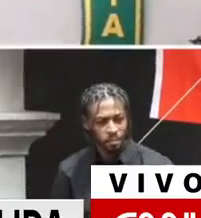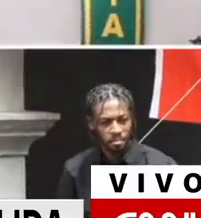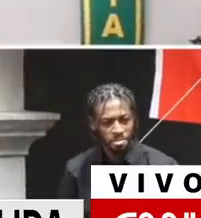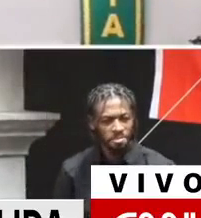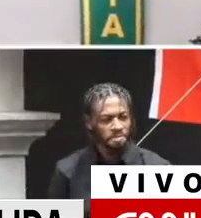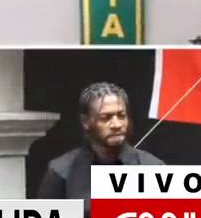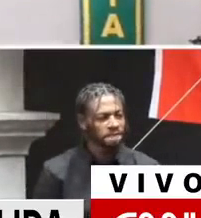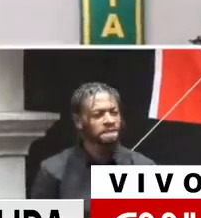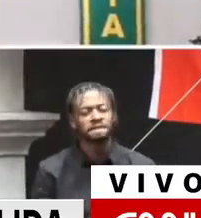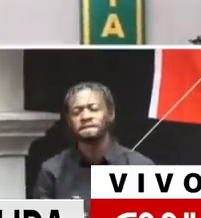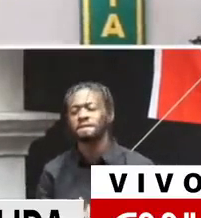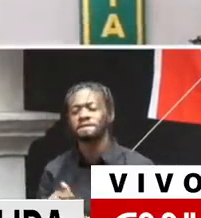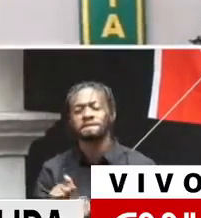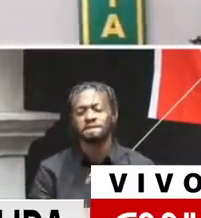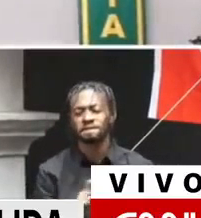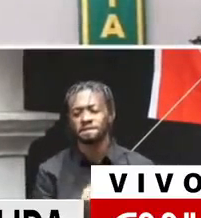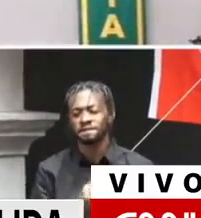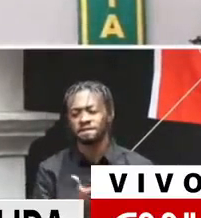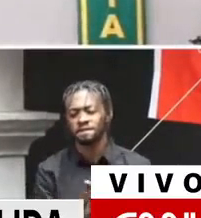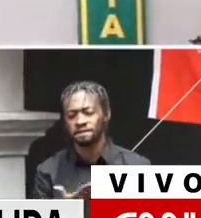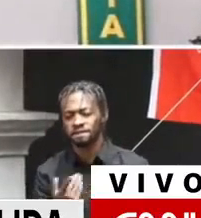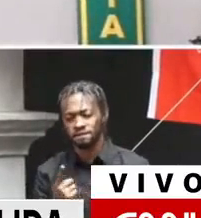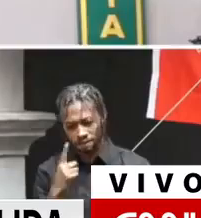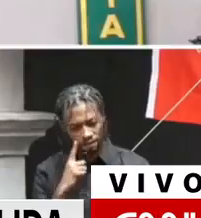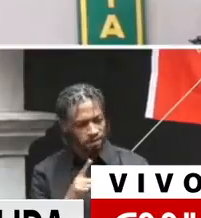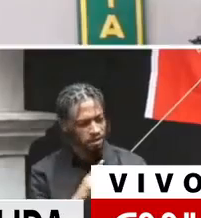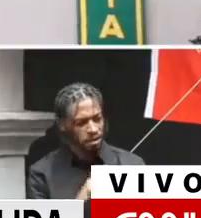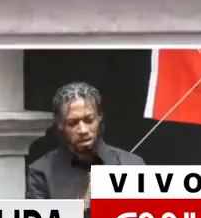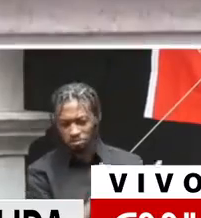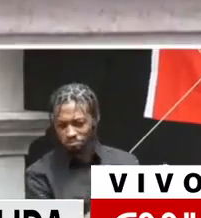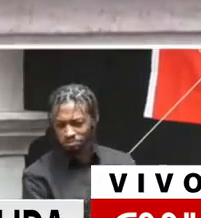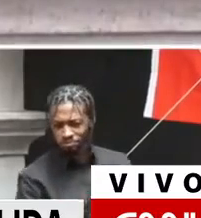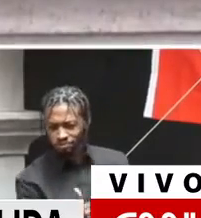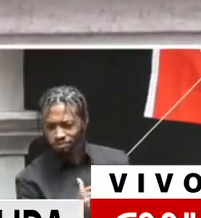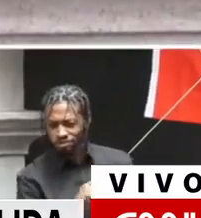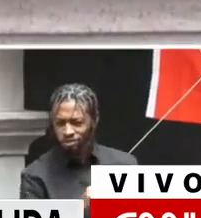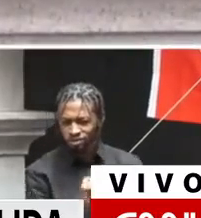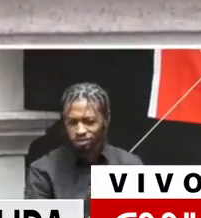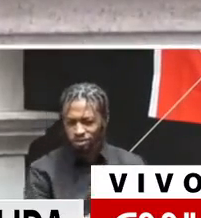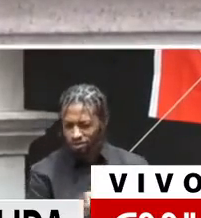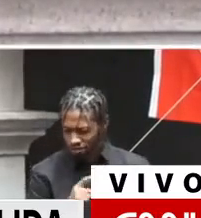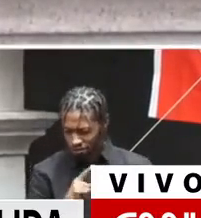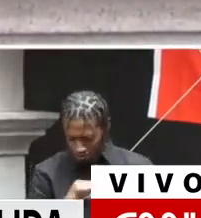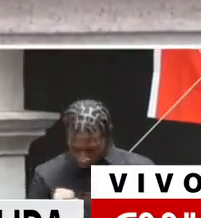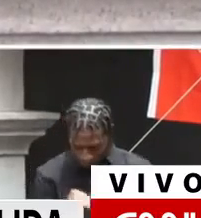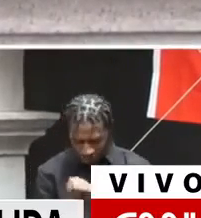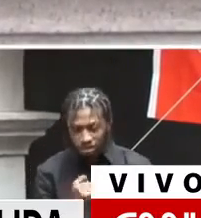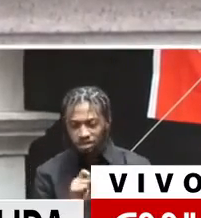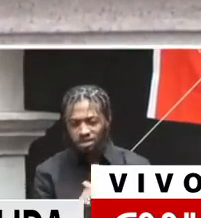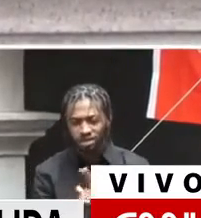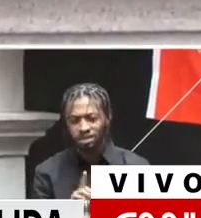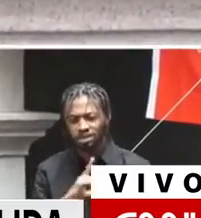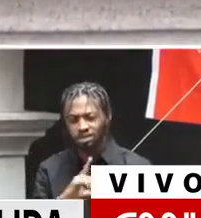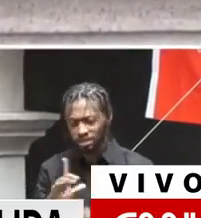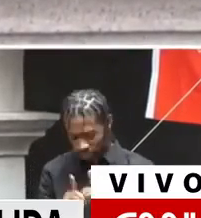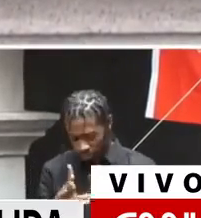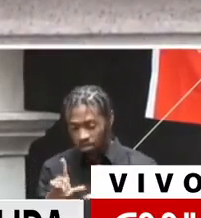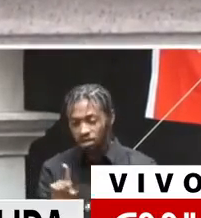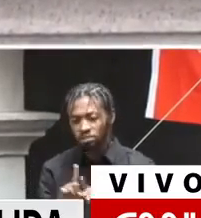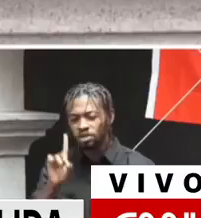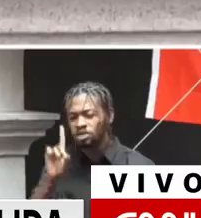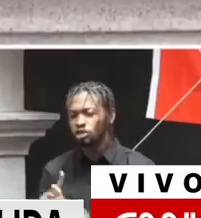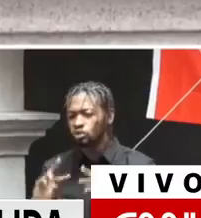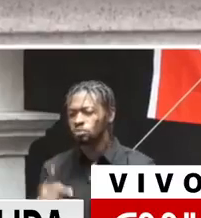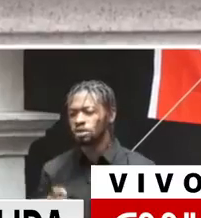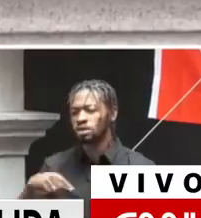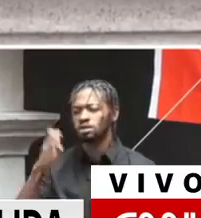Direito da USP, a Maria Paula Dallari, professora da Faculdade de Direito também, e a Ana Elisa Bechara, que é vice-diretora da Faculdade de